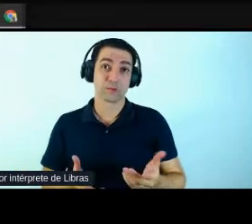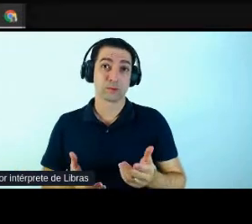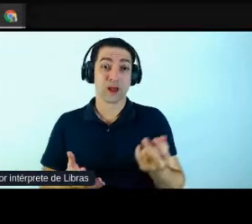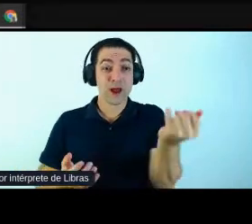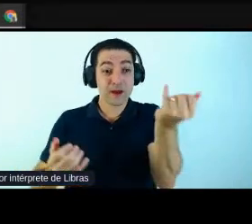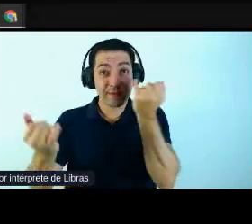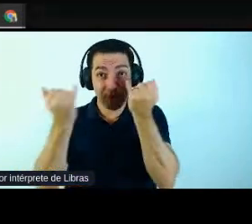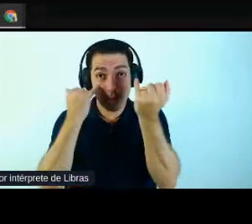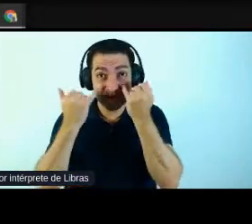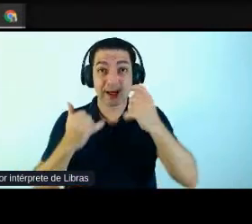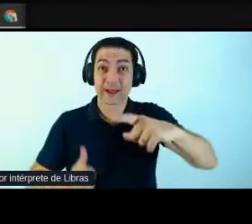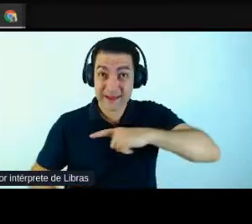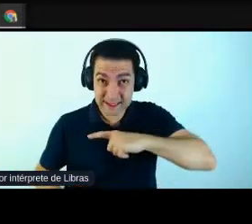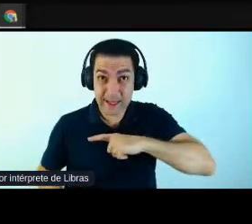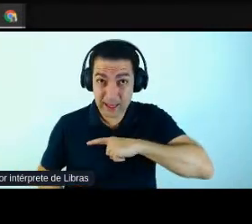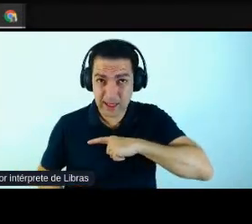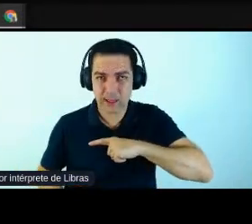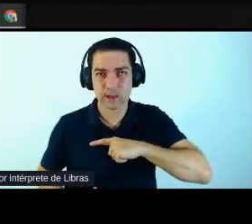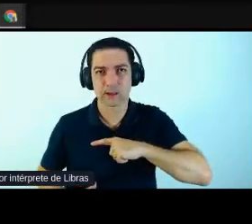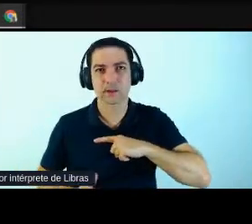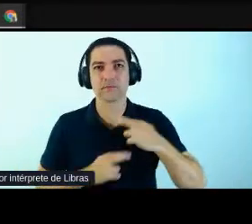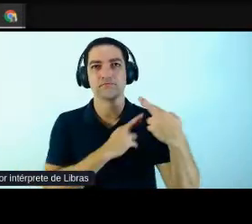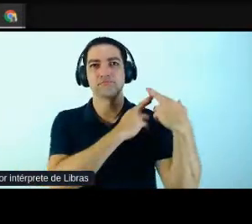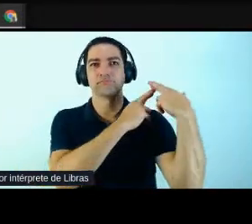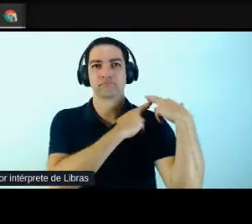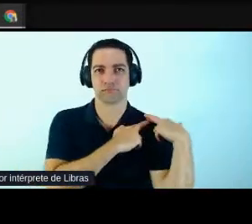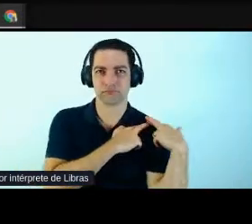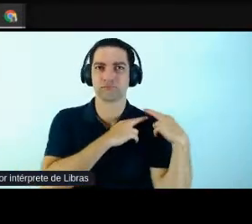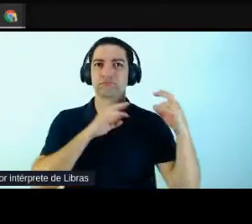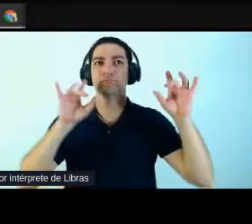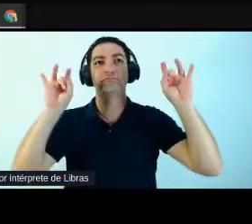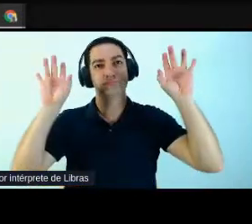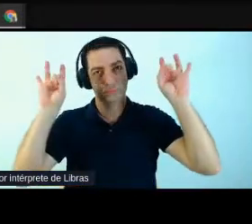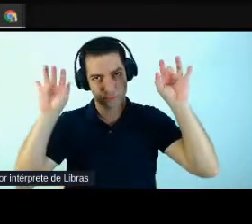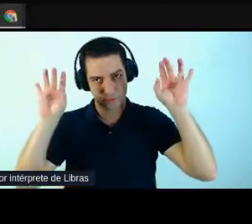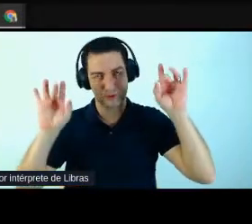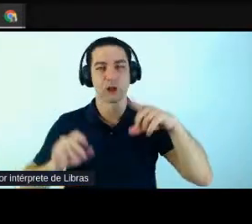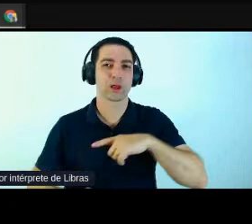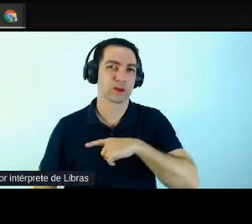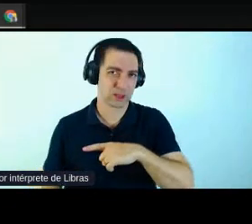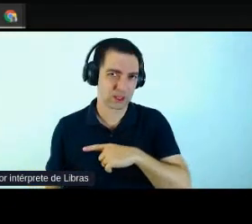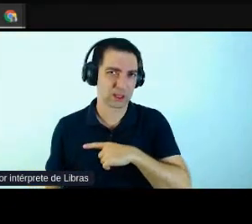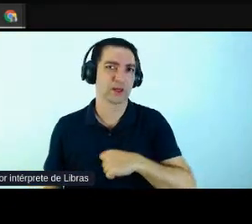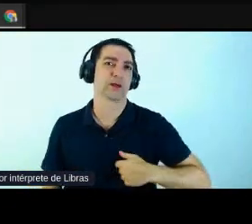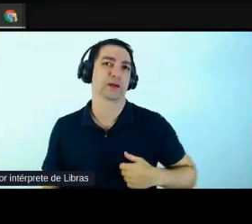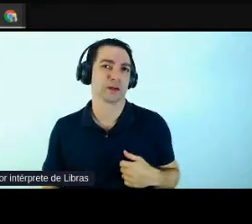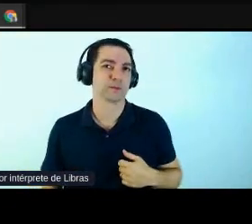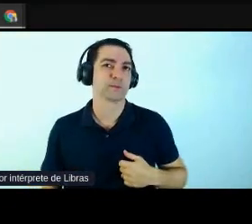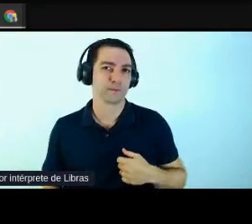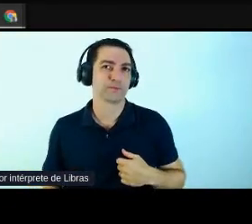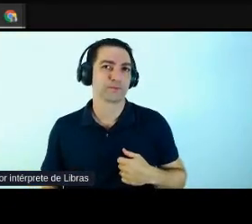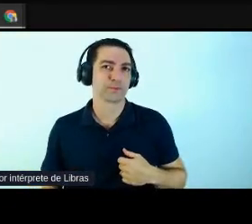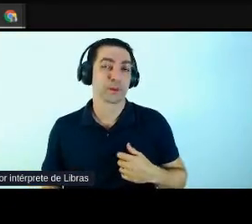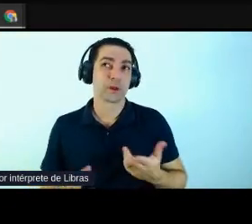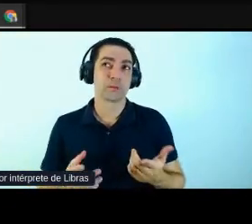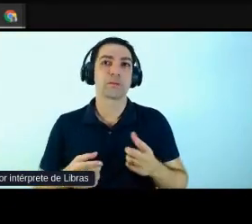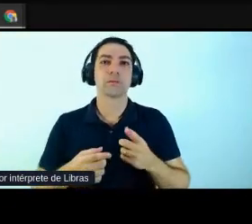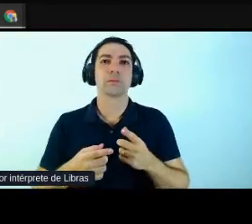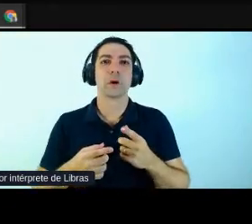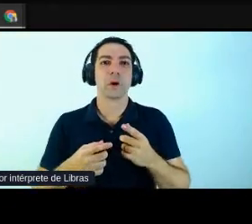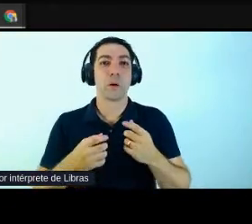certo privilégio. E com isso vem muita responsabilidade, porque quando a gente tem poder, a gente tem